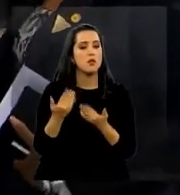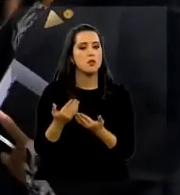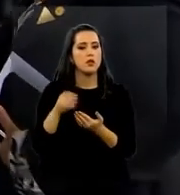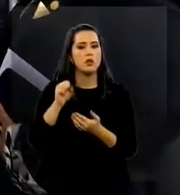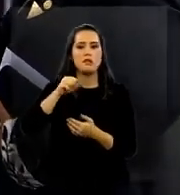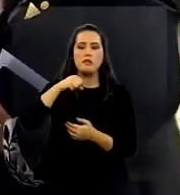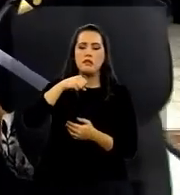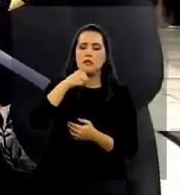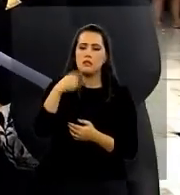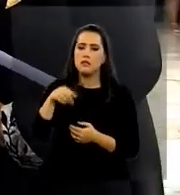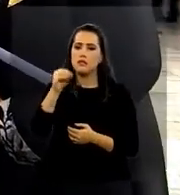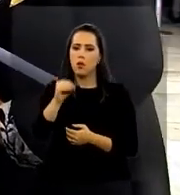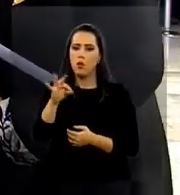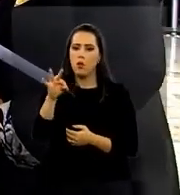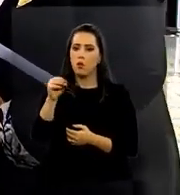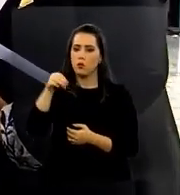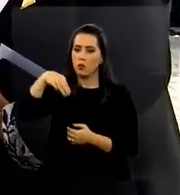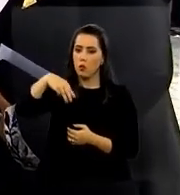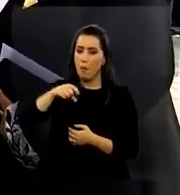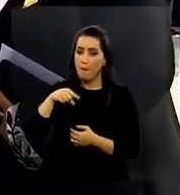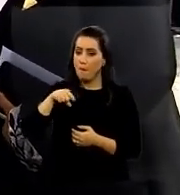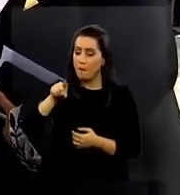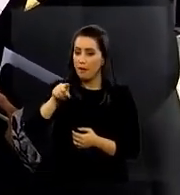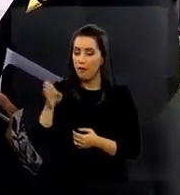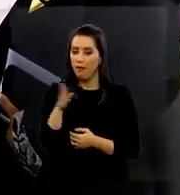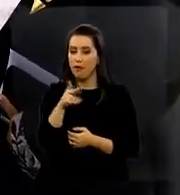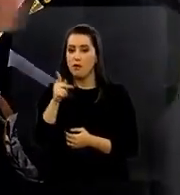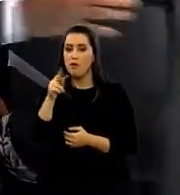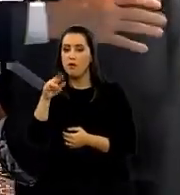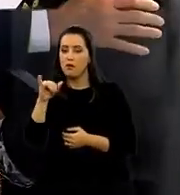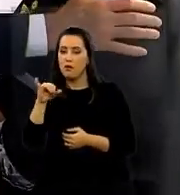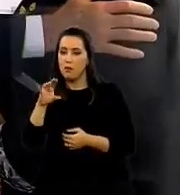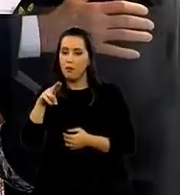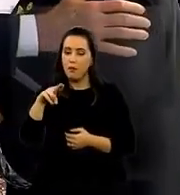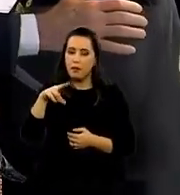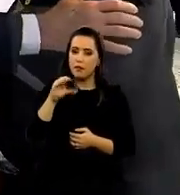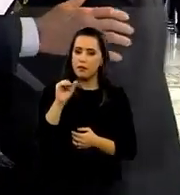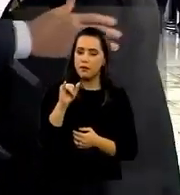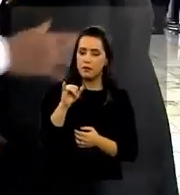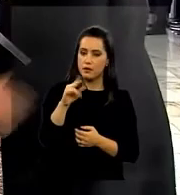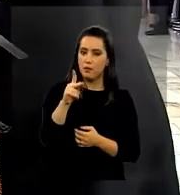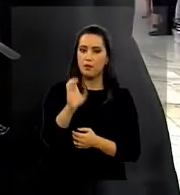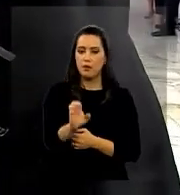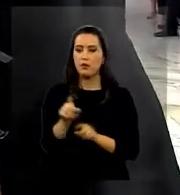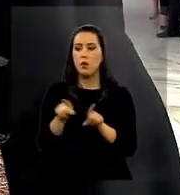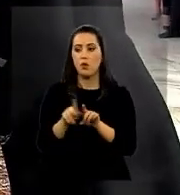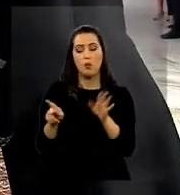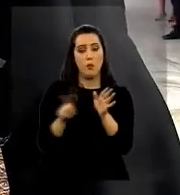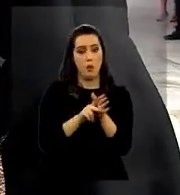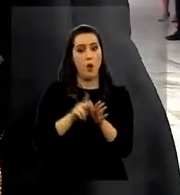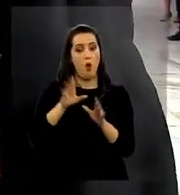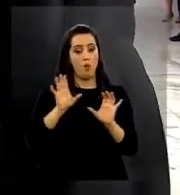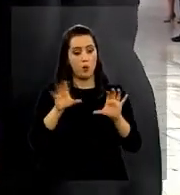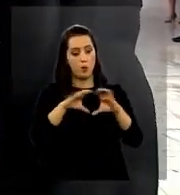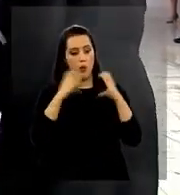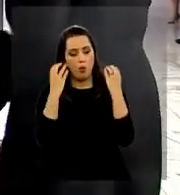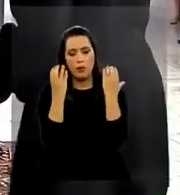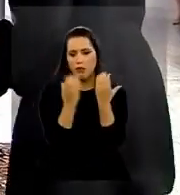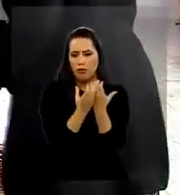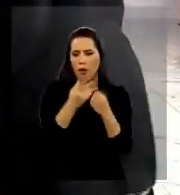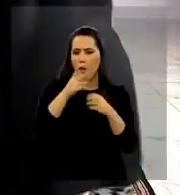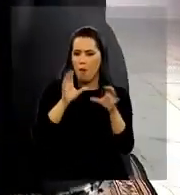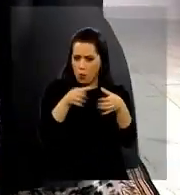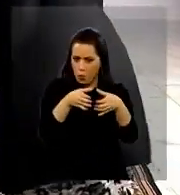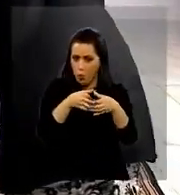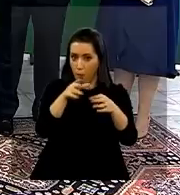Tomé e Príncipe. Outro país que faz parte da comunidade dos países de língua portuguesa enviou representante aqui